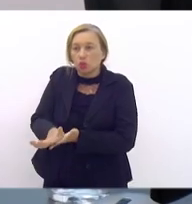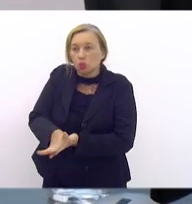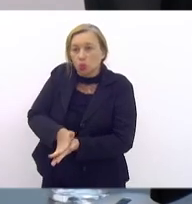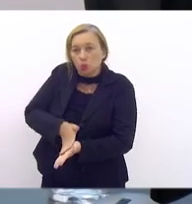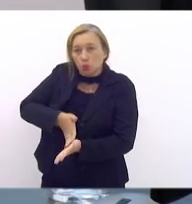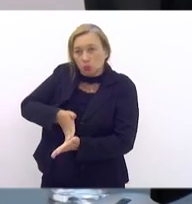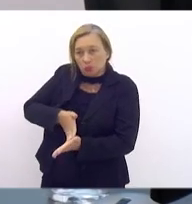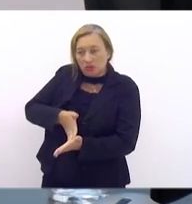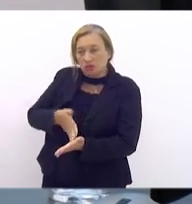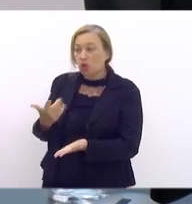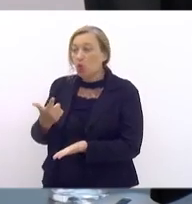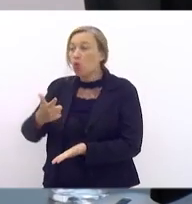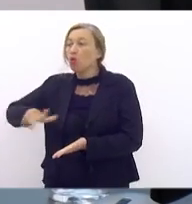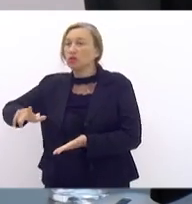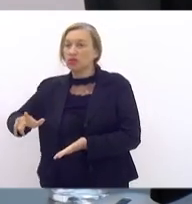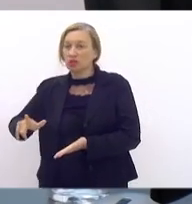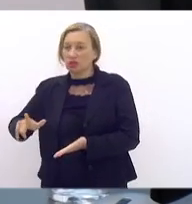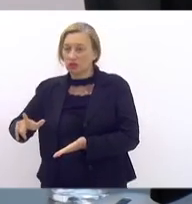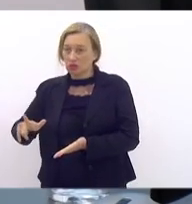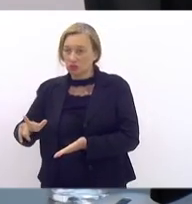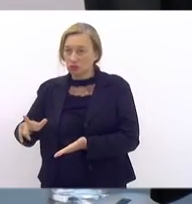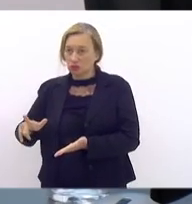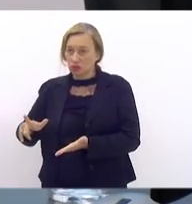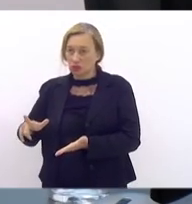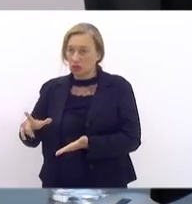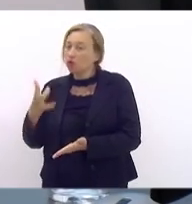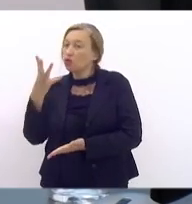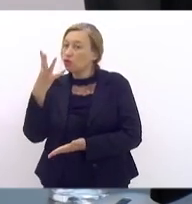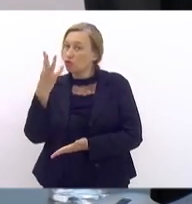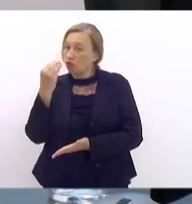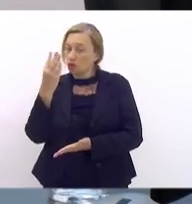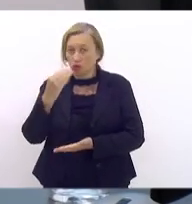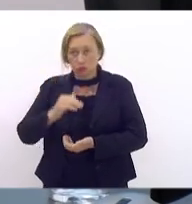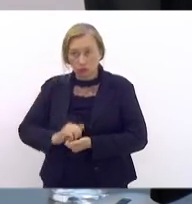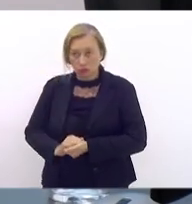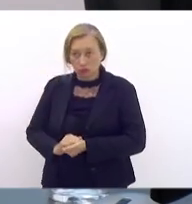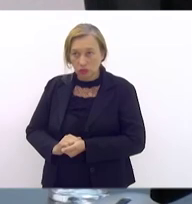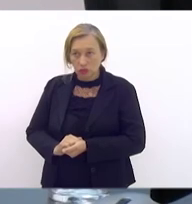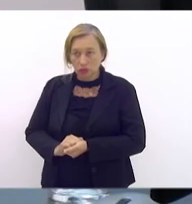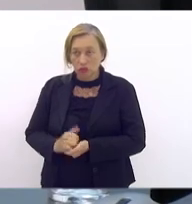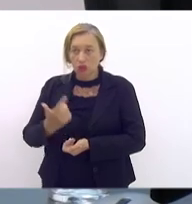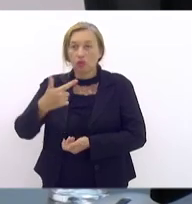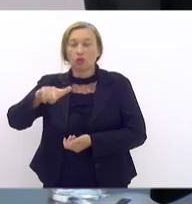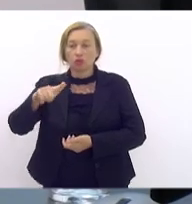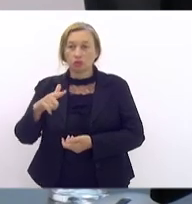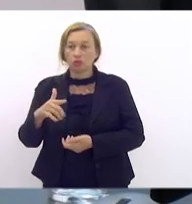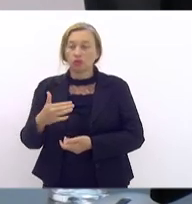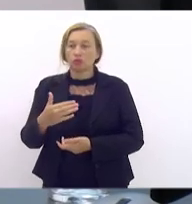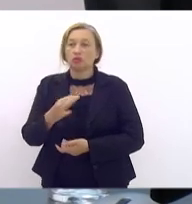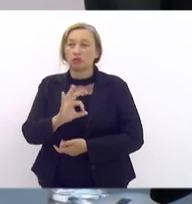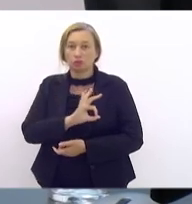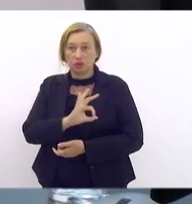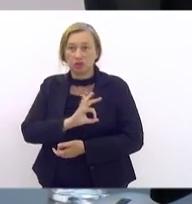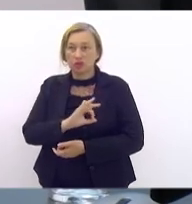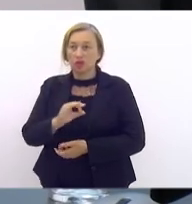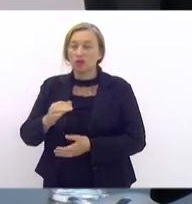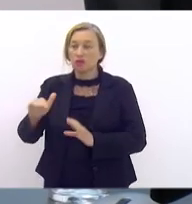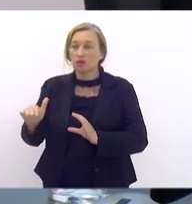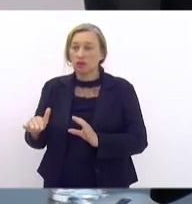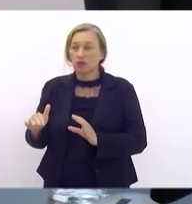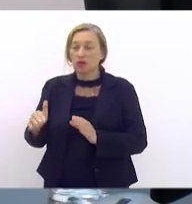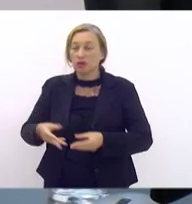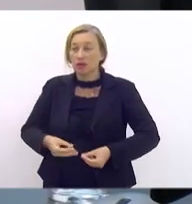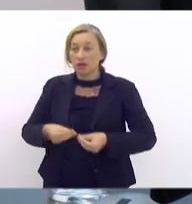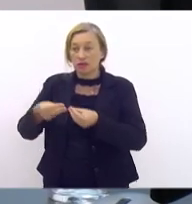outra outra outro mosaico de fotos por um outro agente e foi entregue esse outro